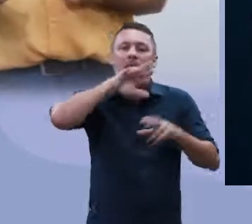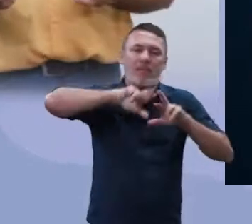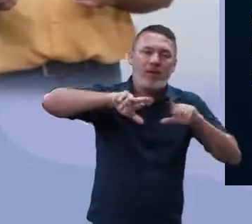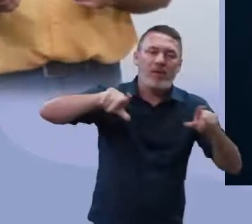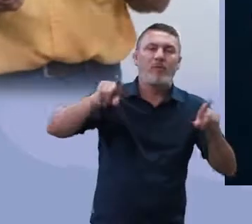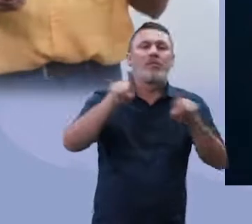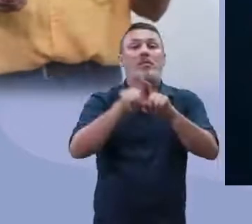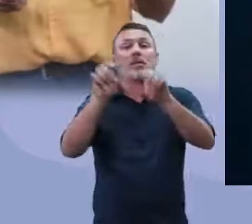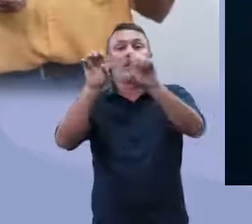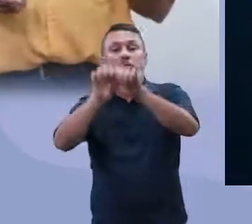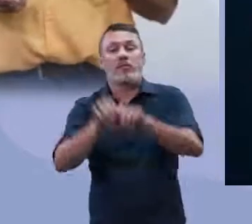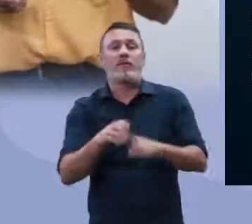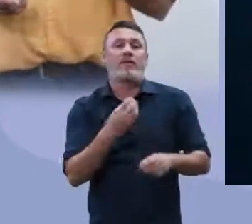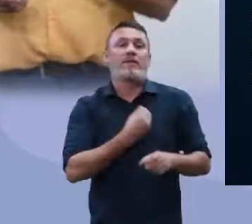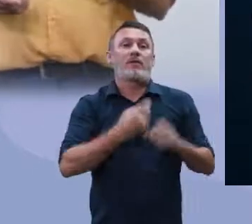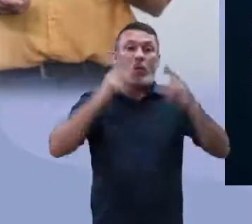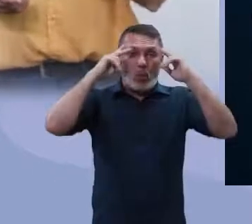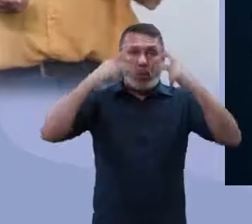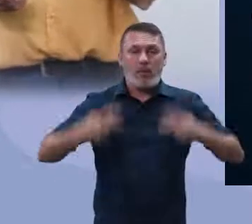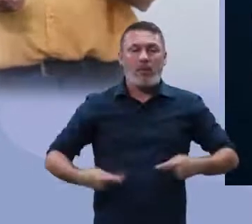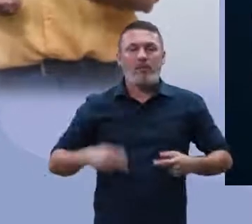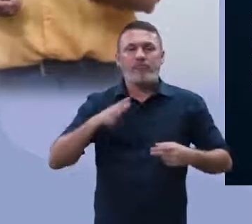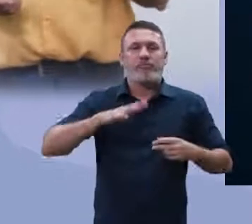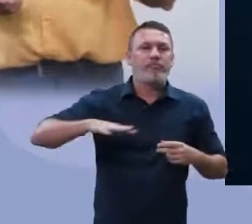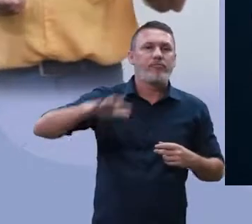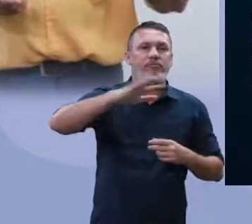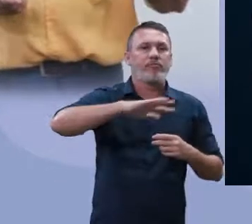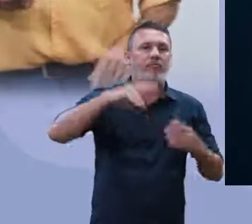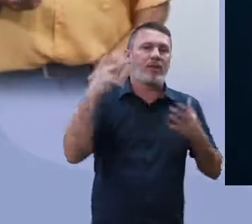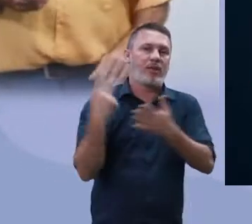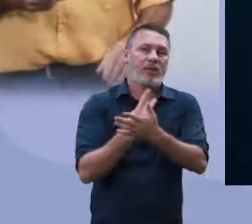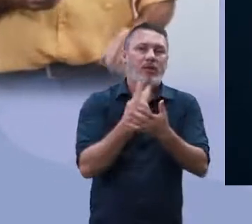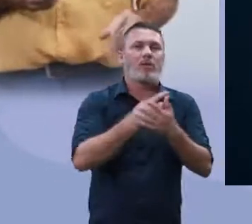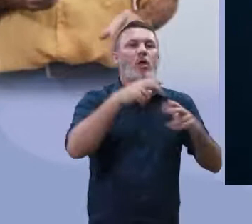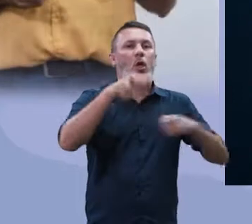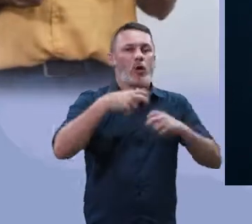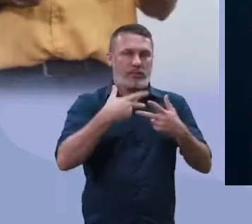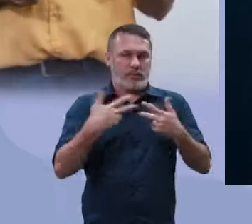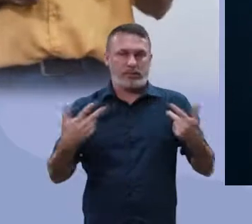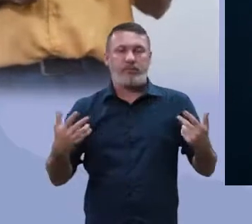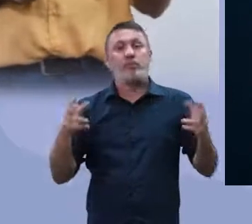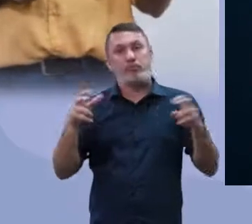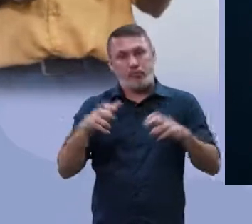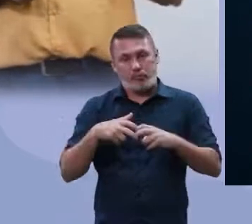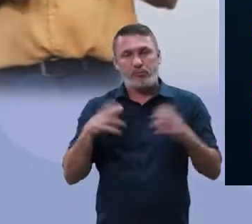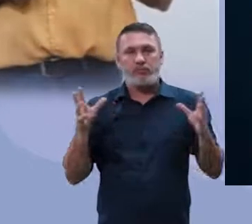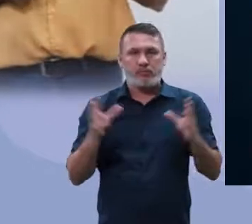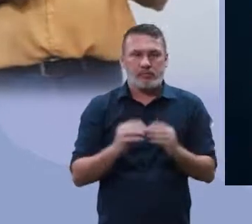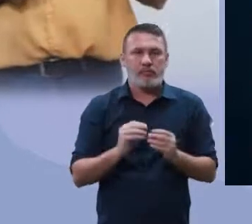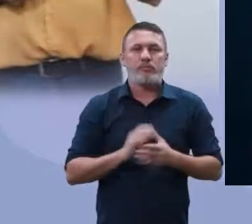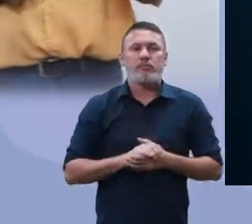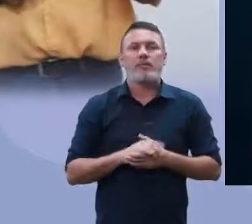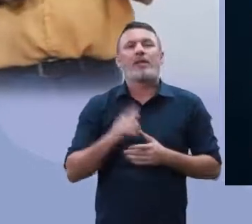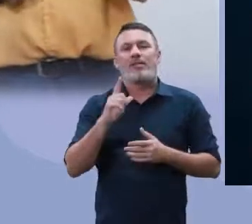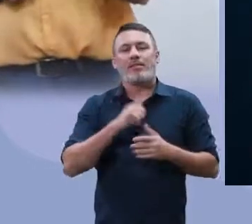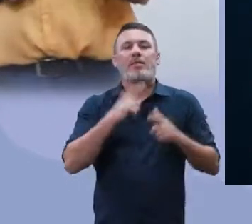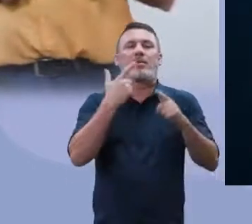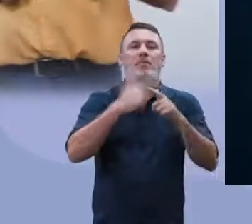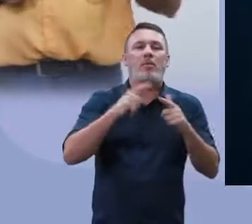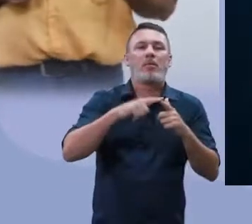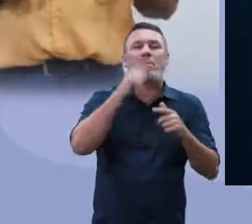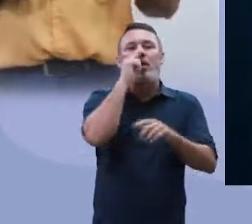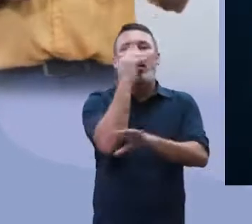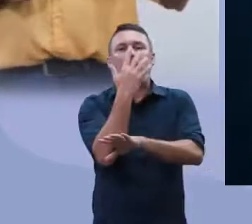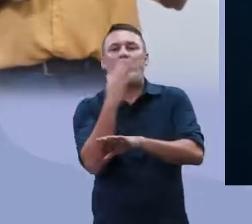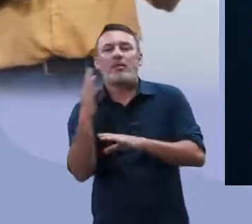a estruturação da vida humana nas áreas urbanas e também rurais. Então, quando nós falamos desses problemas